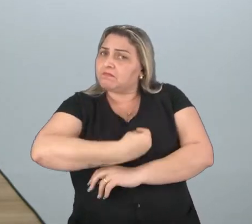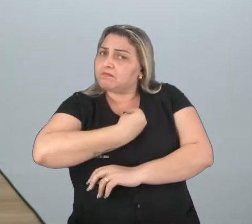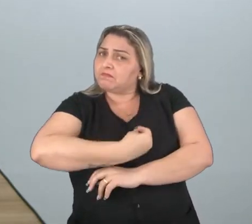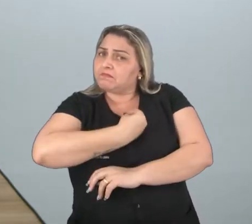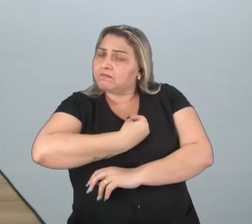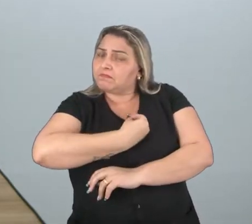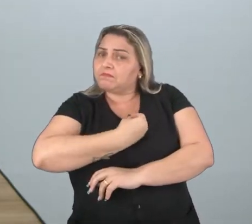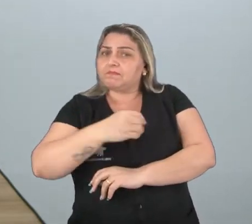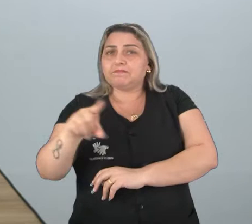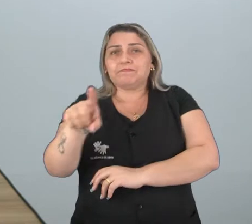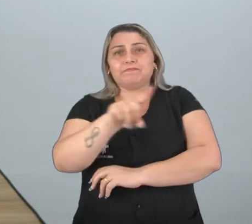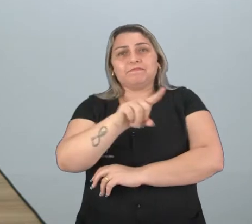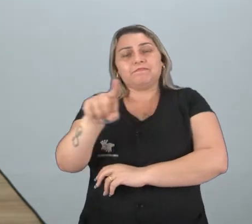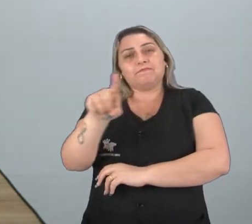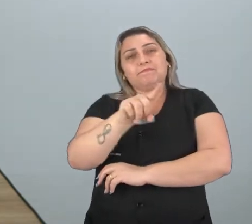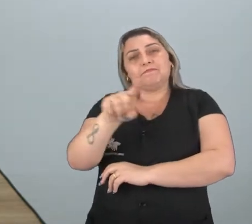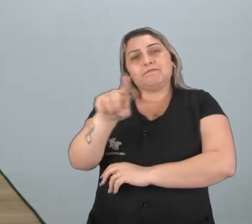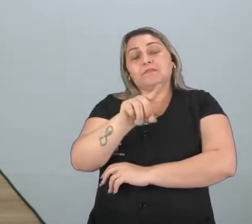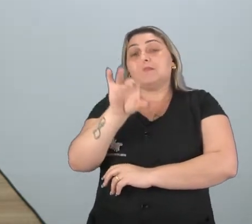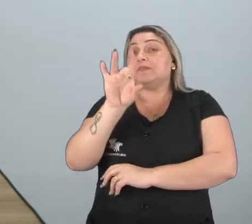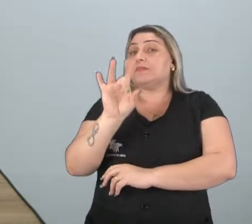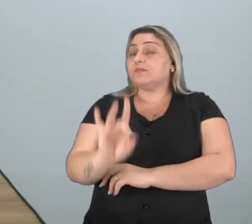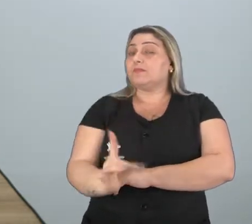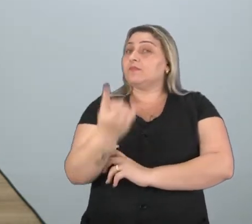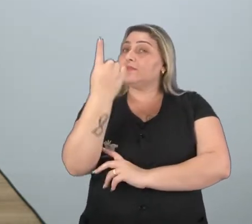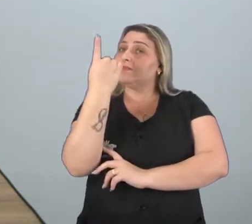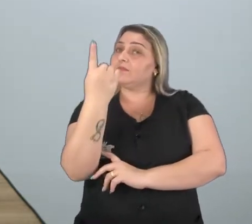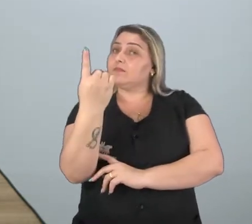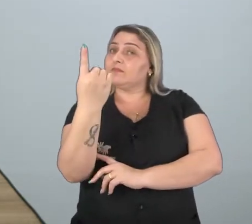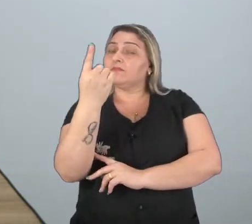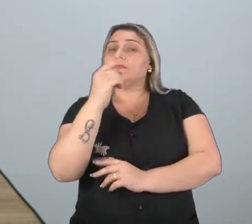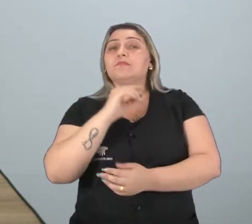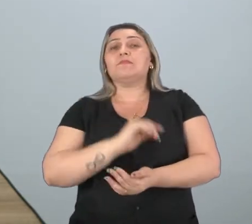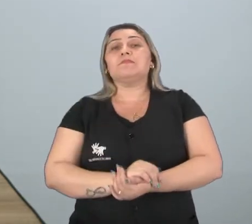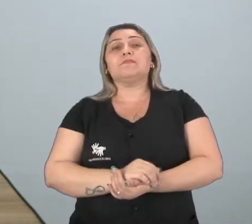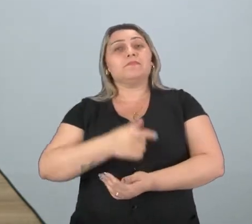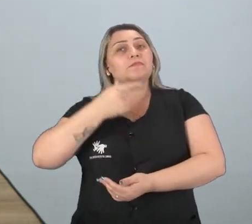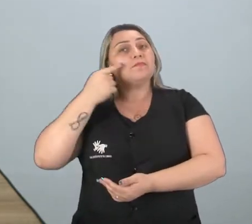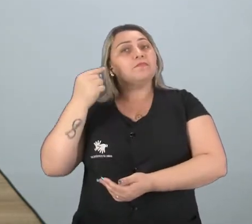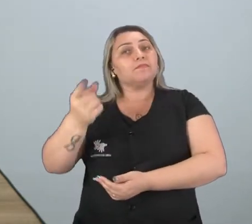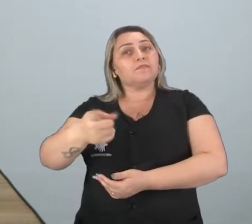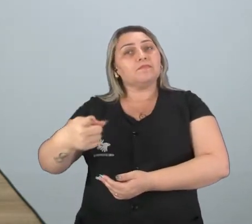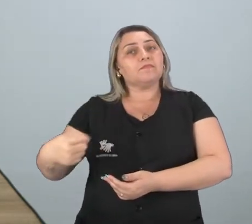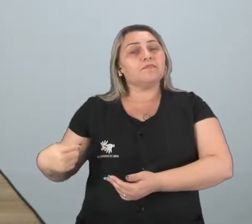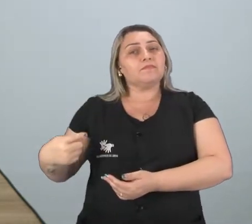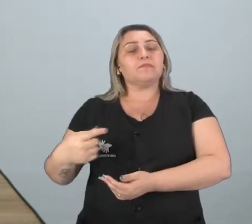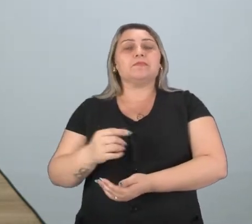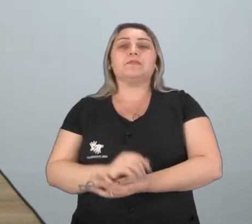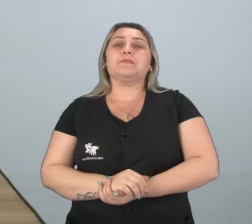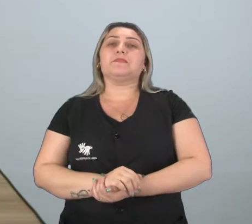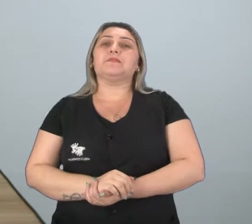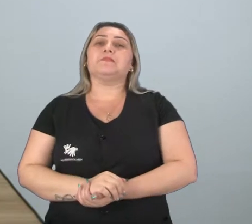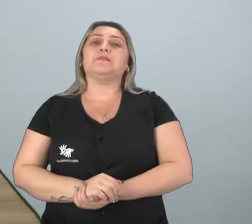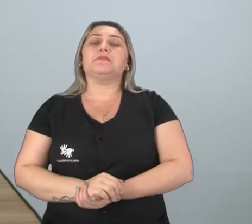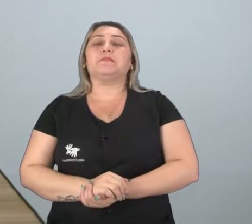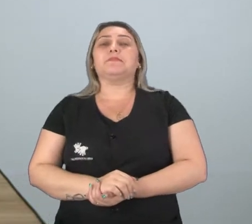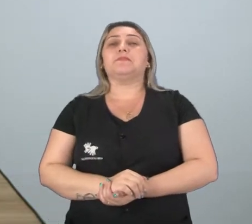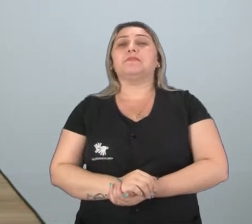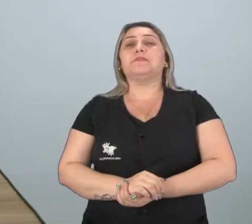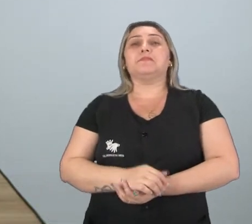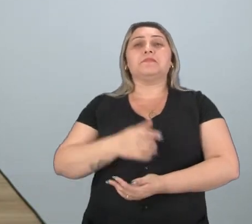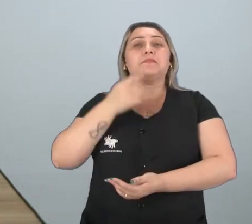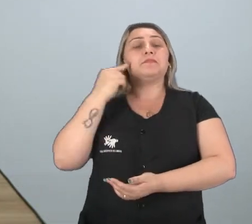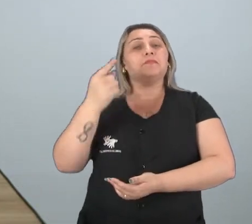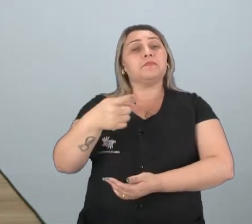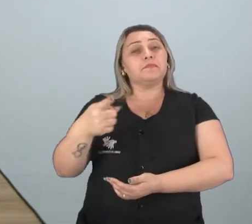9? Não, apenas um dos ratinhos apareceu. E foi o